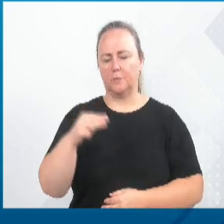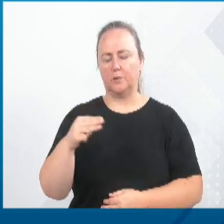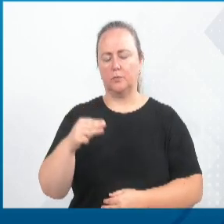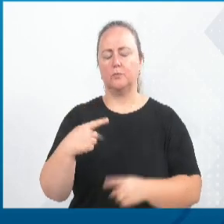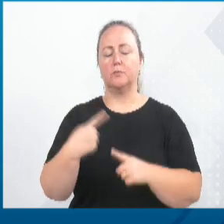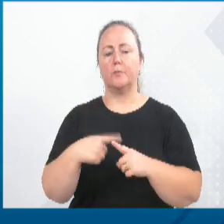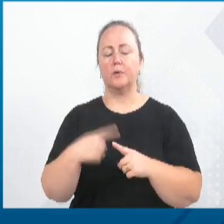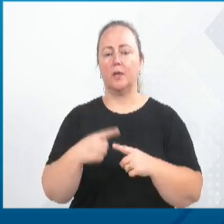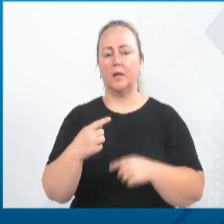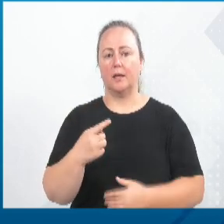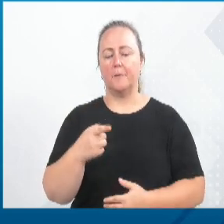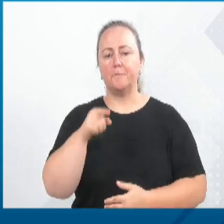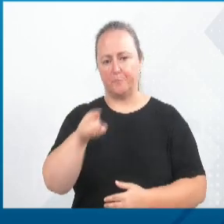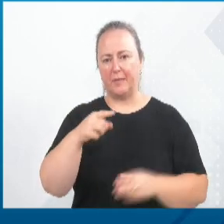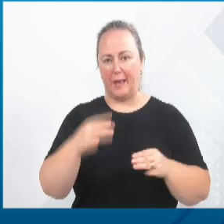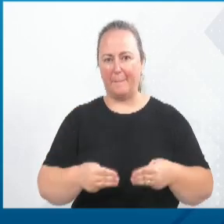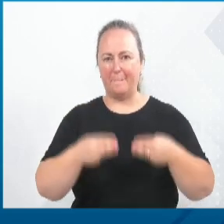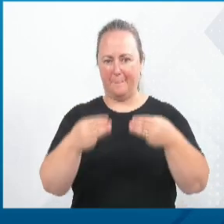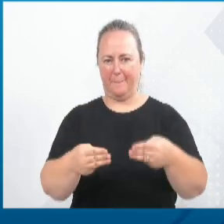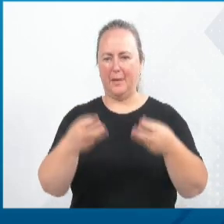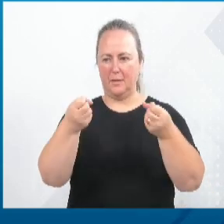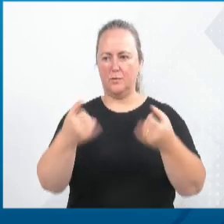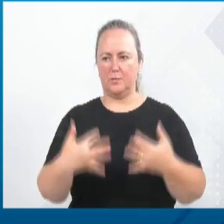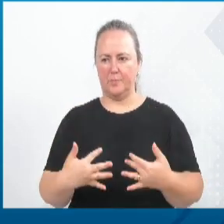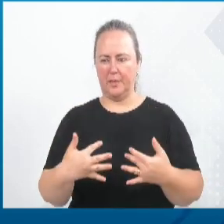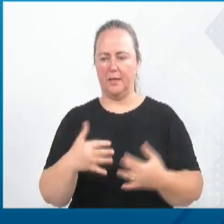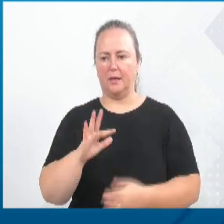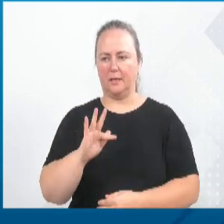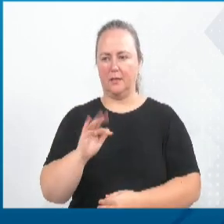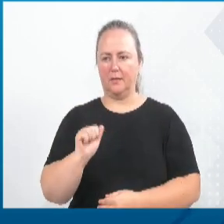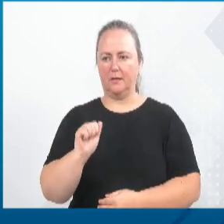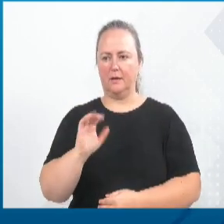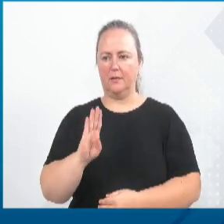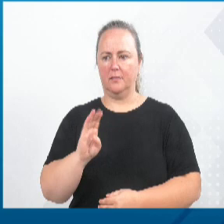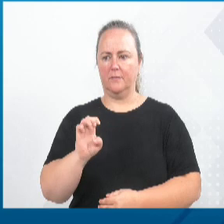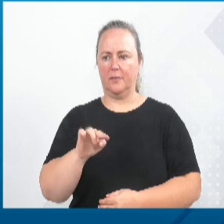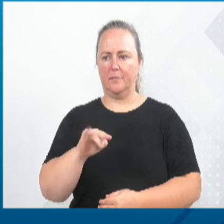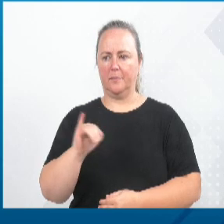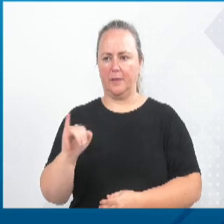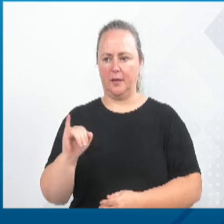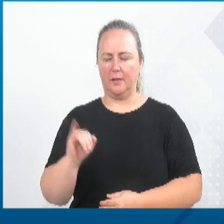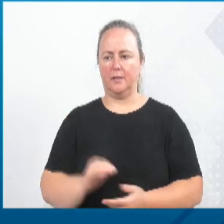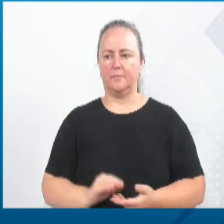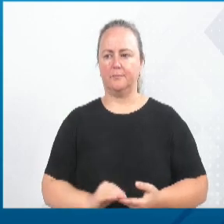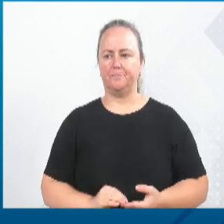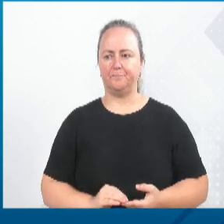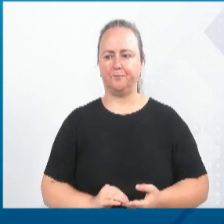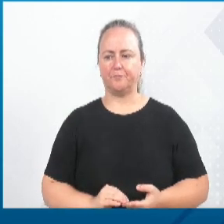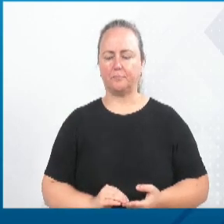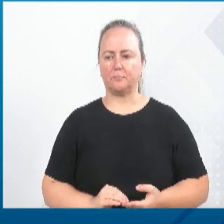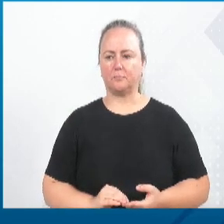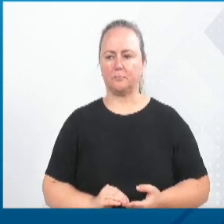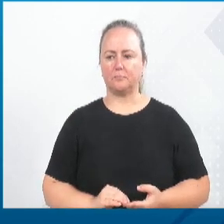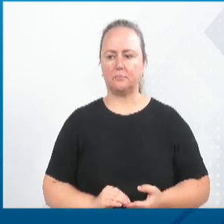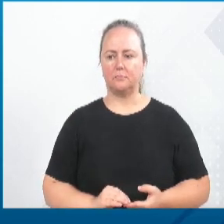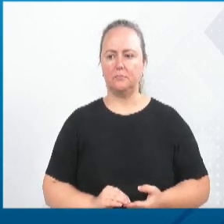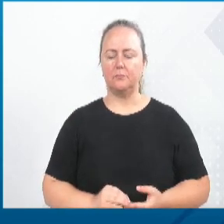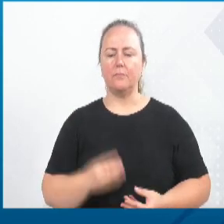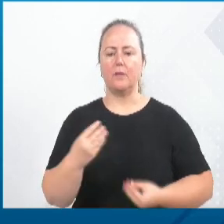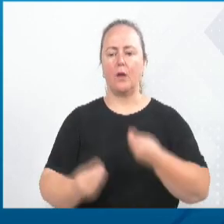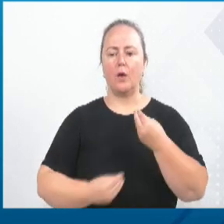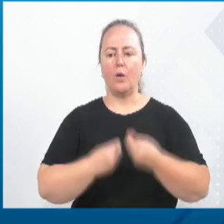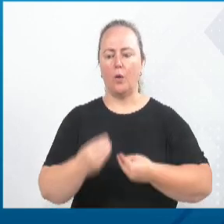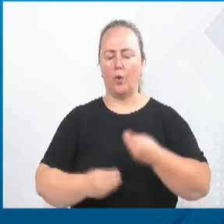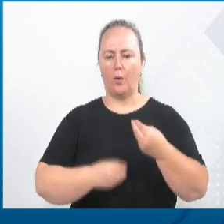ministro ele fala faben e Presidente Almir na dragagem e na drenagem